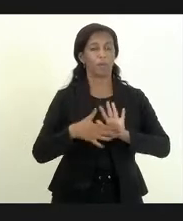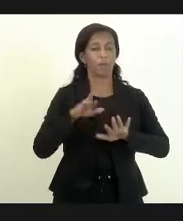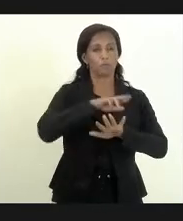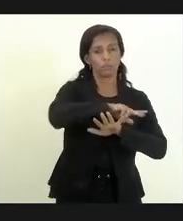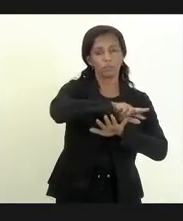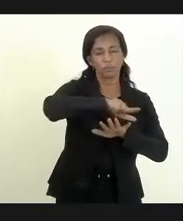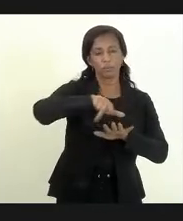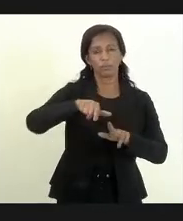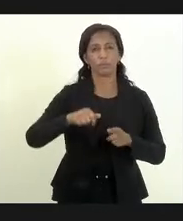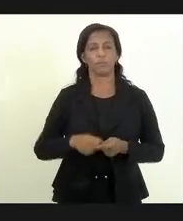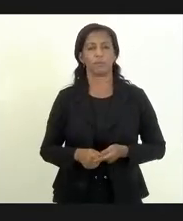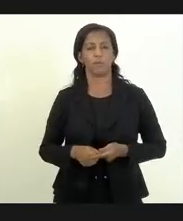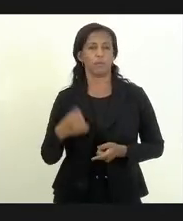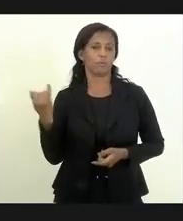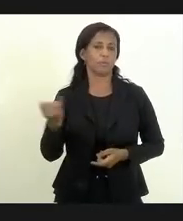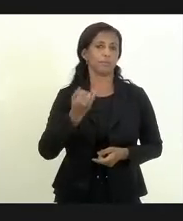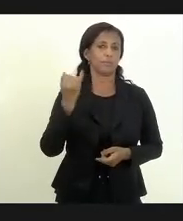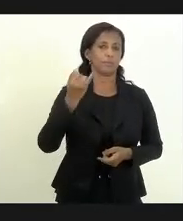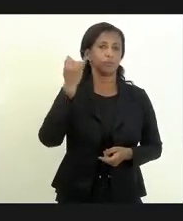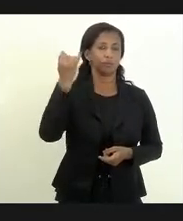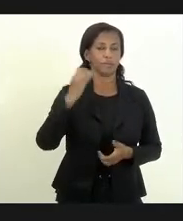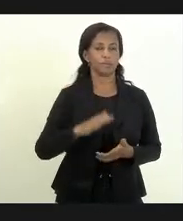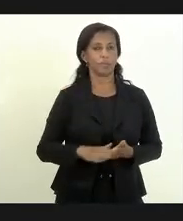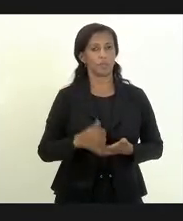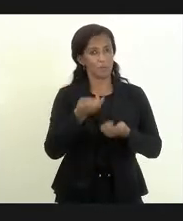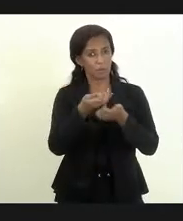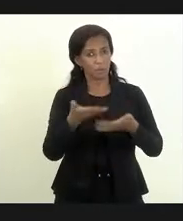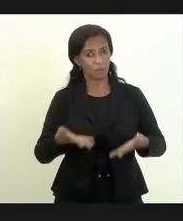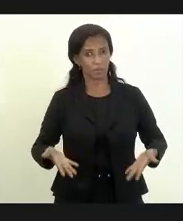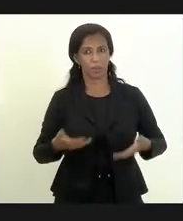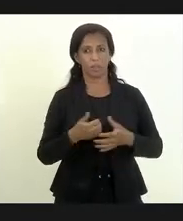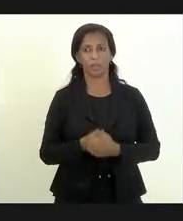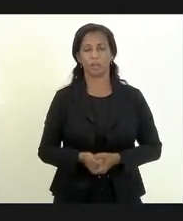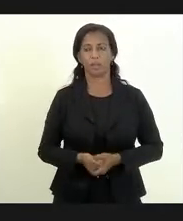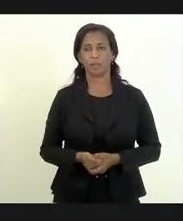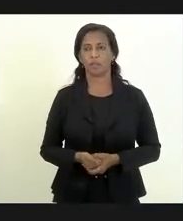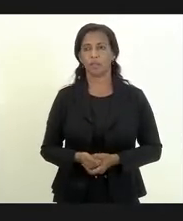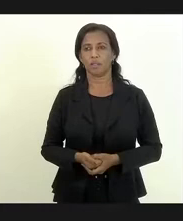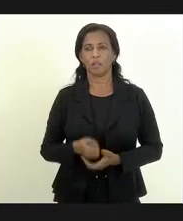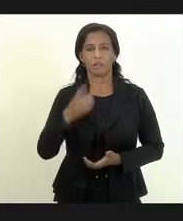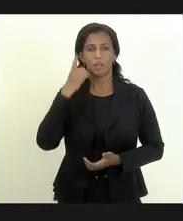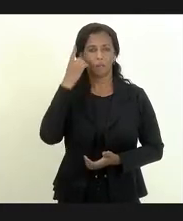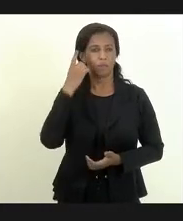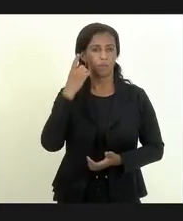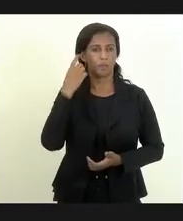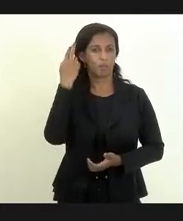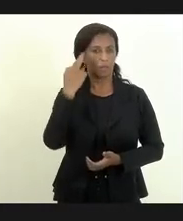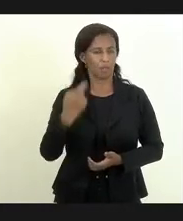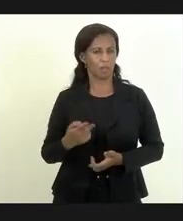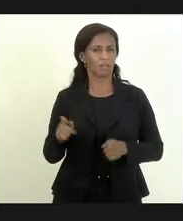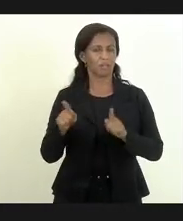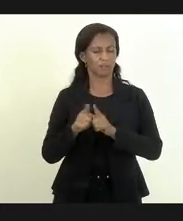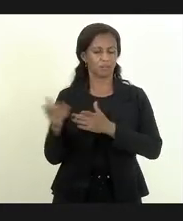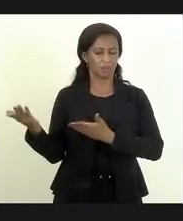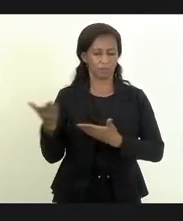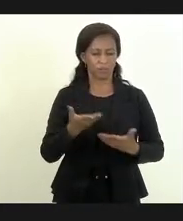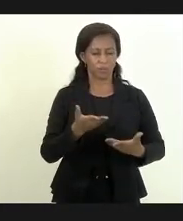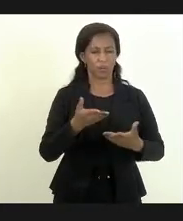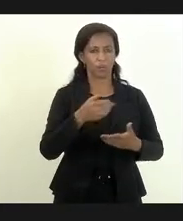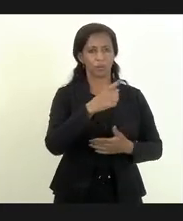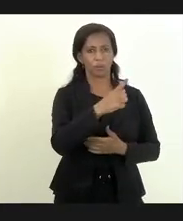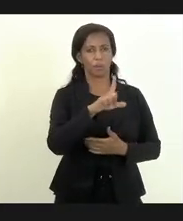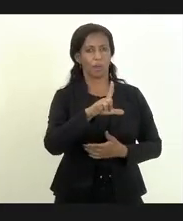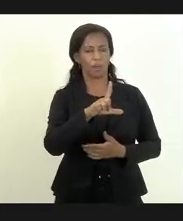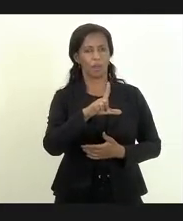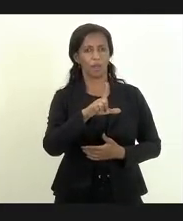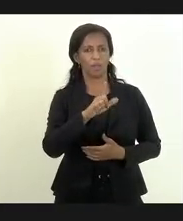diversidade, mostra a importância desse plenário, né. A deputada Renata trouxe aqui um projeto de